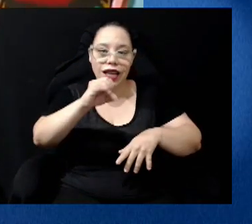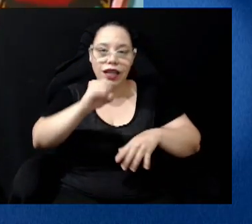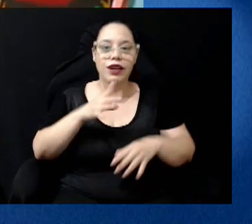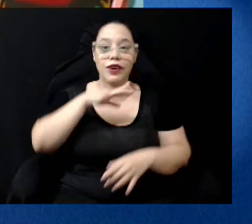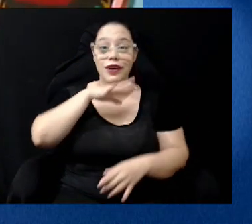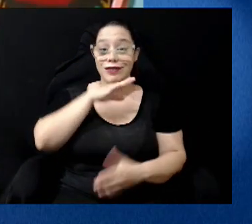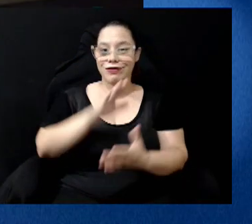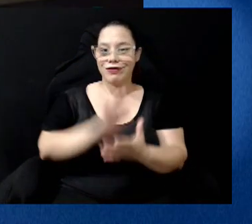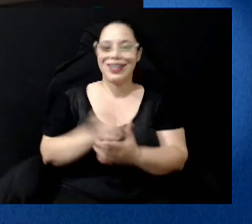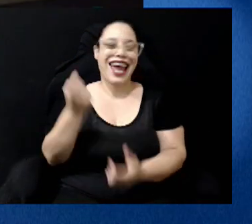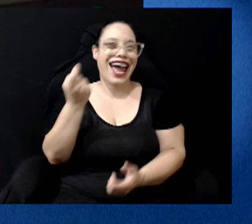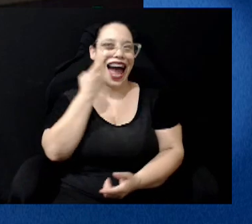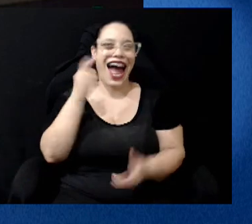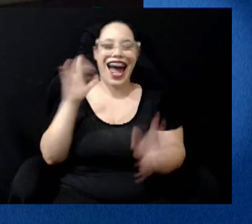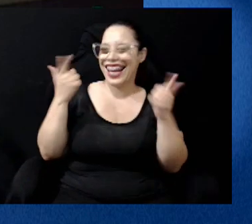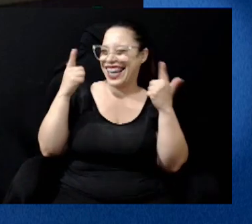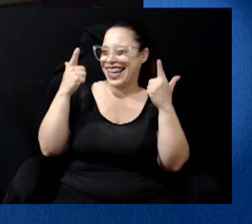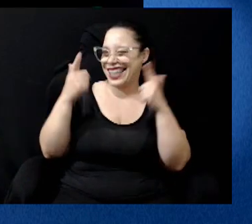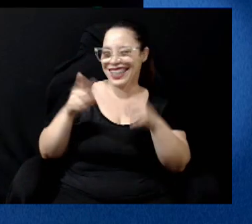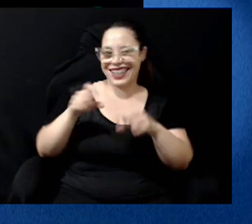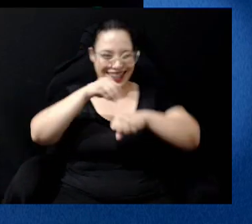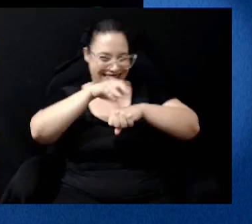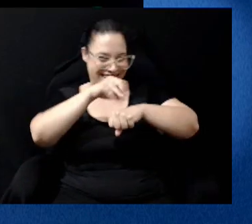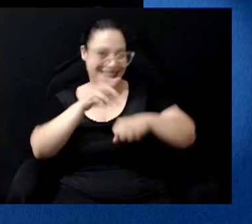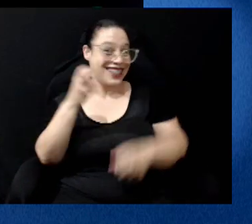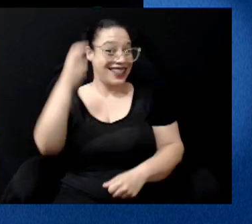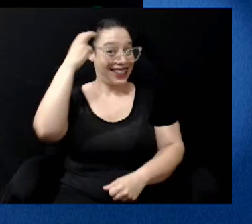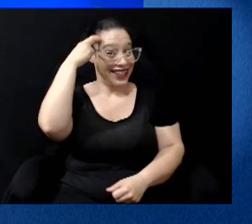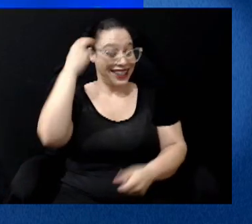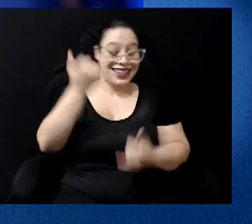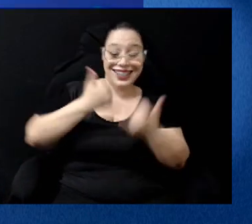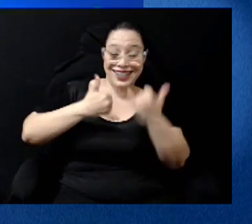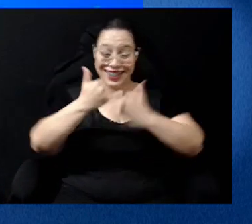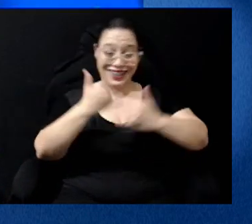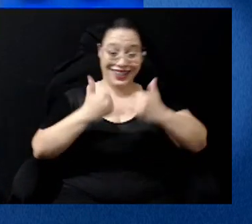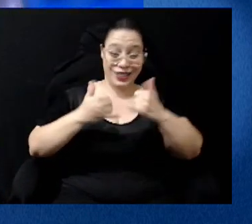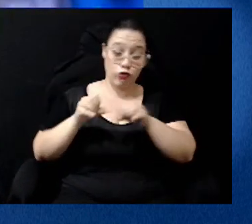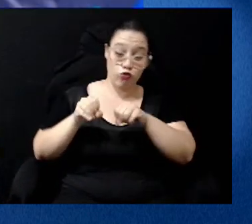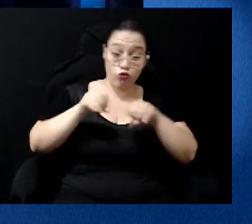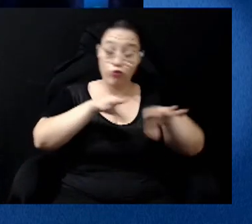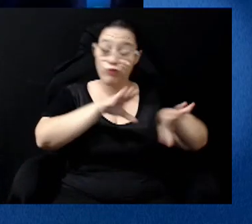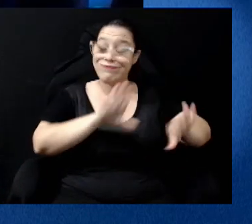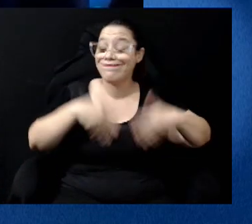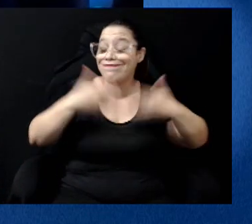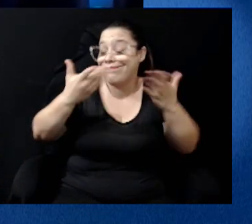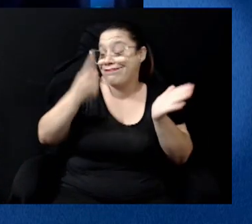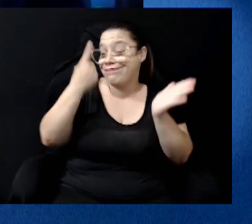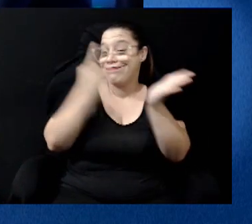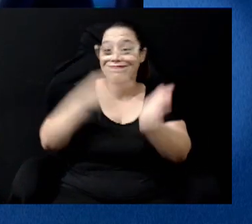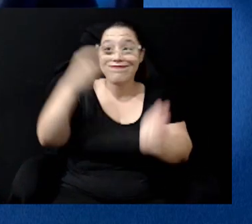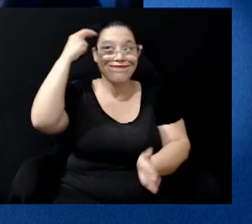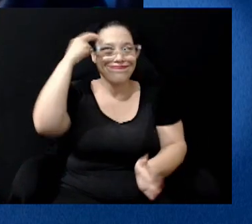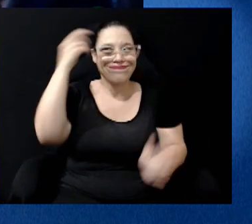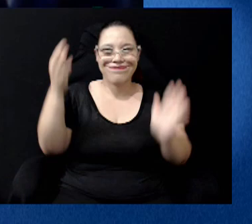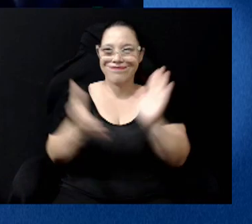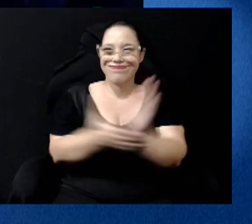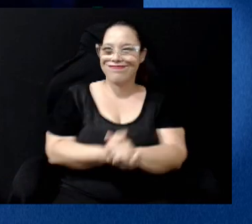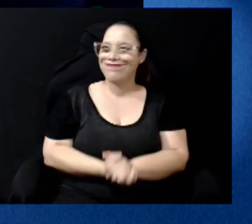Sextou, confira as dicas de cultura, lazer e entretenimento na agenda cultural. Dentro